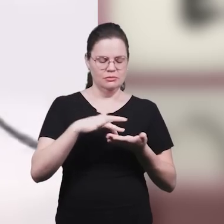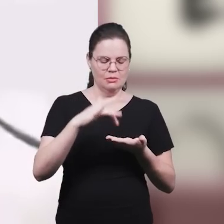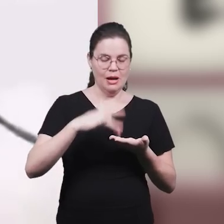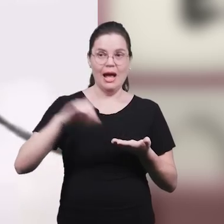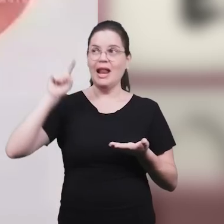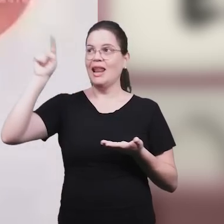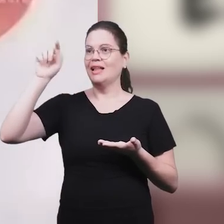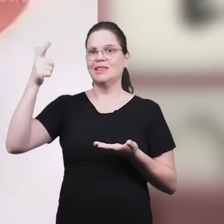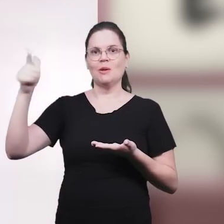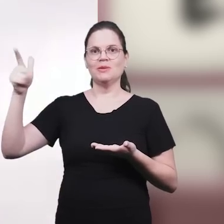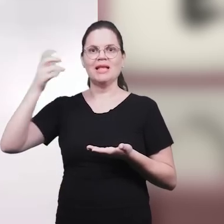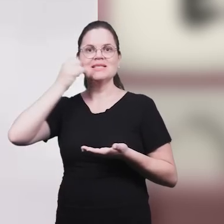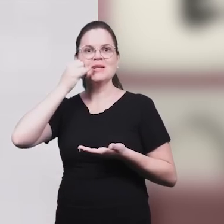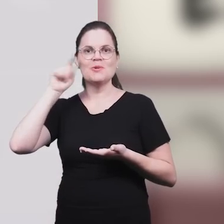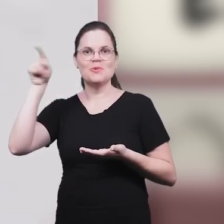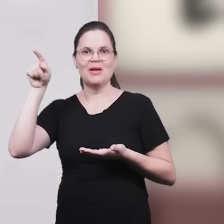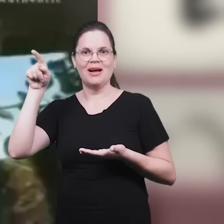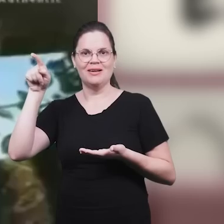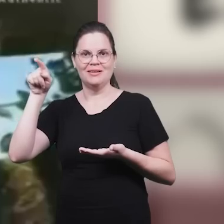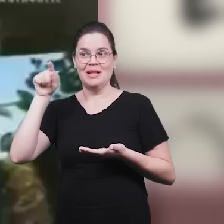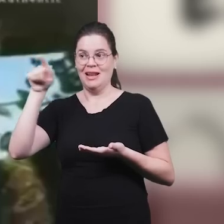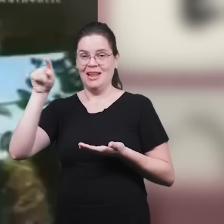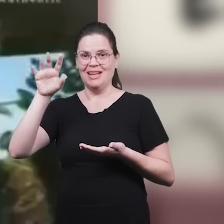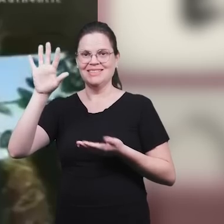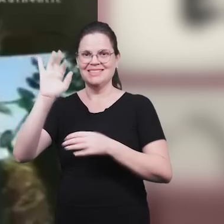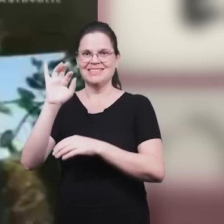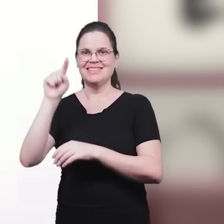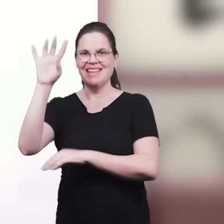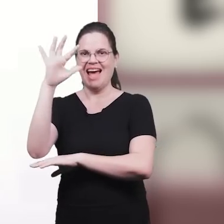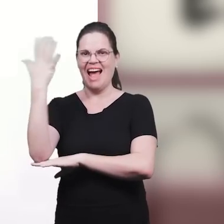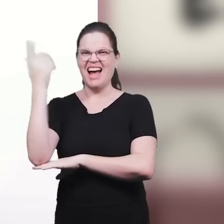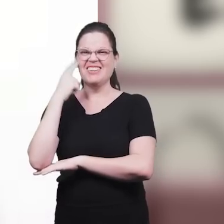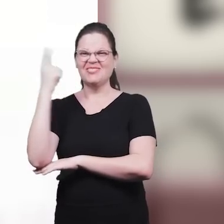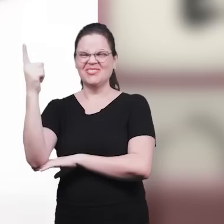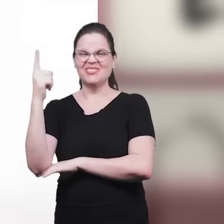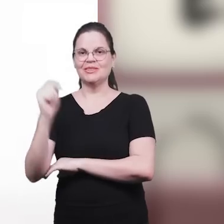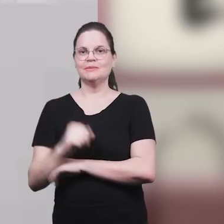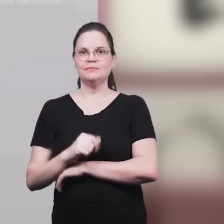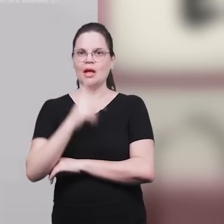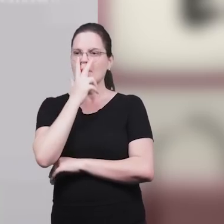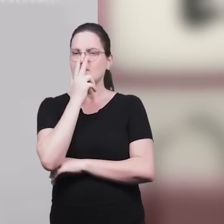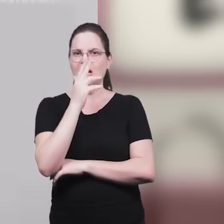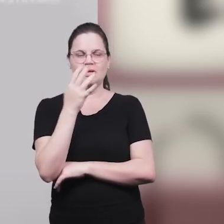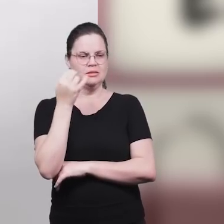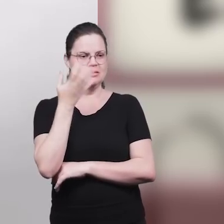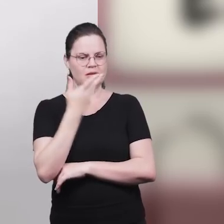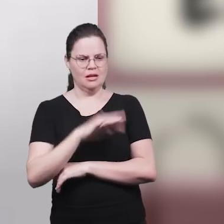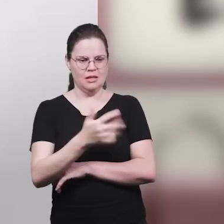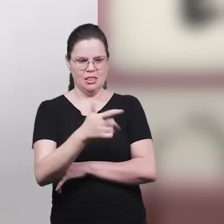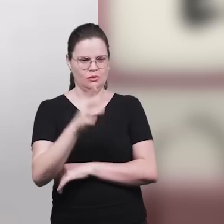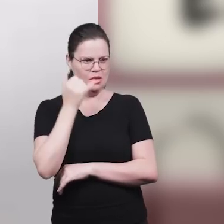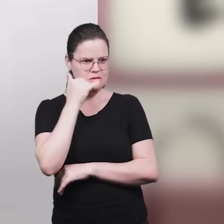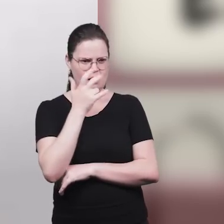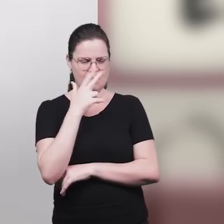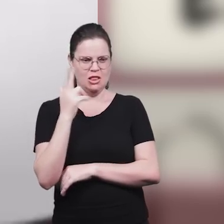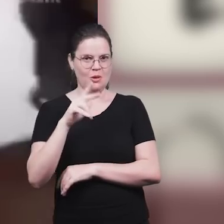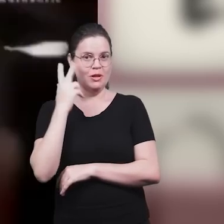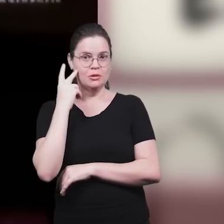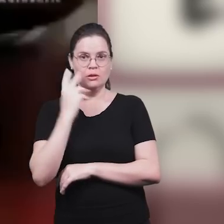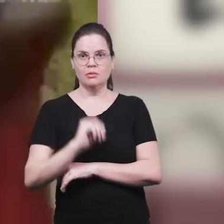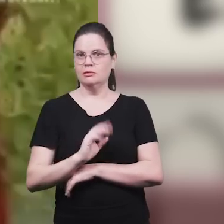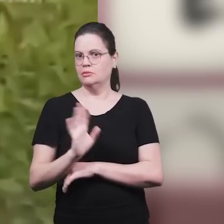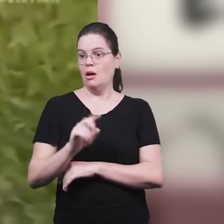sem celular. E hoje parece que não é normal as crianças estarem sem o celular. E são essas crianças que